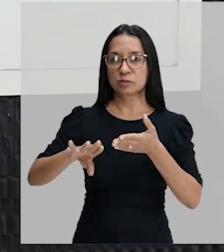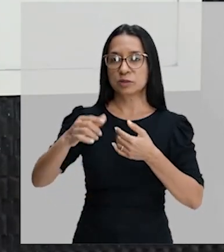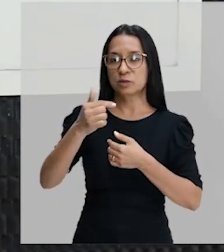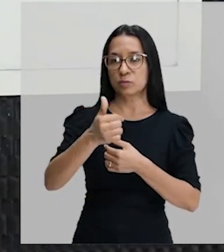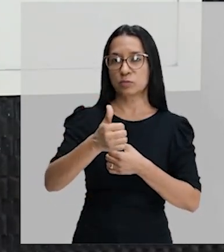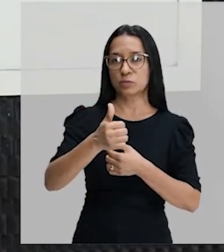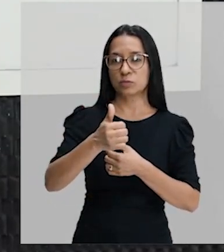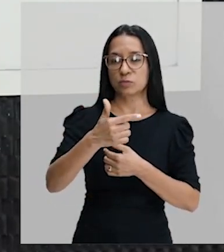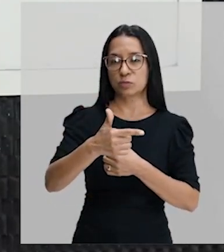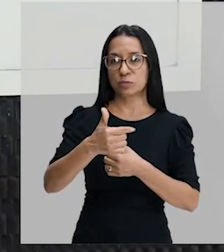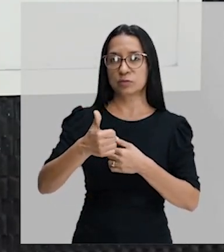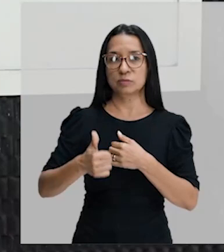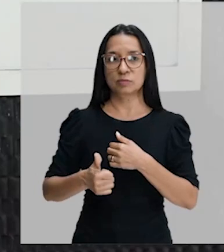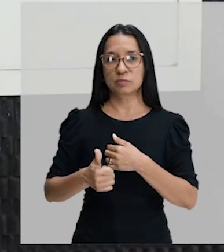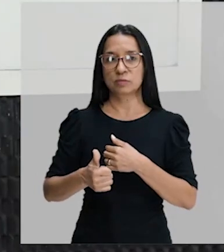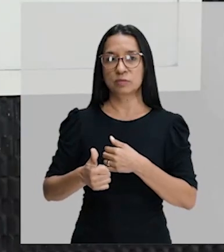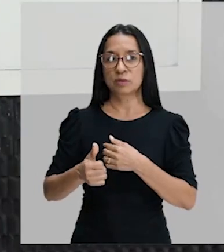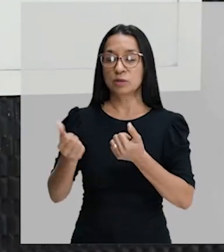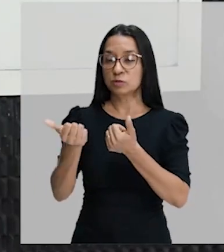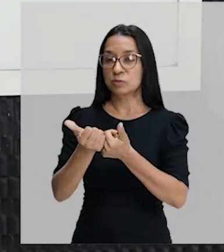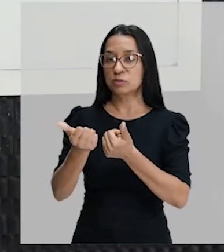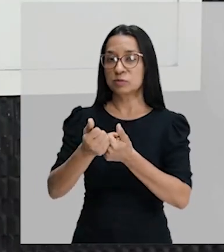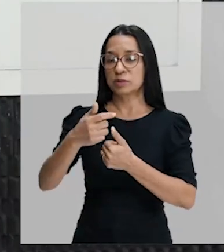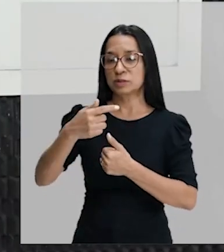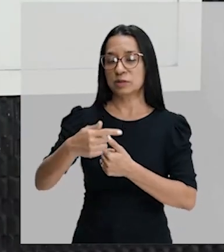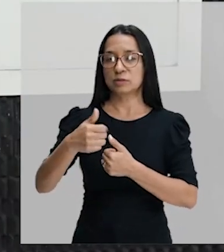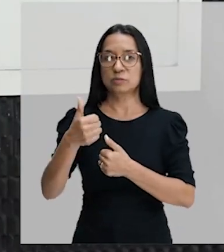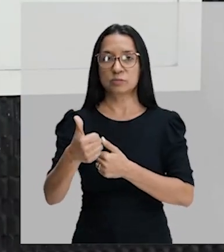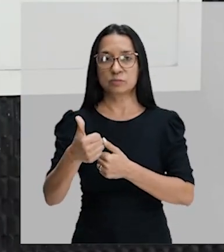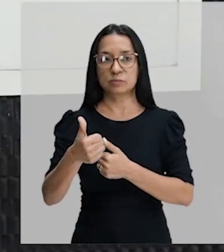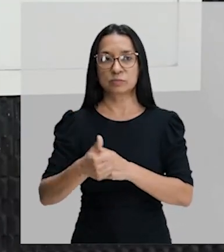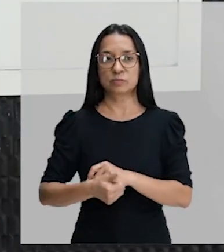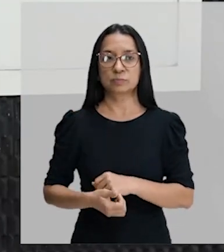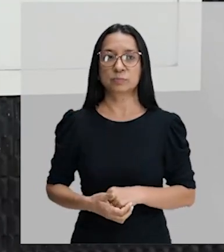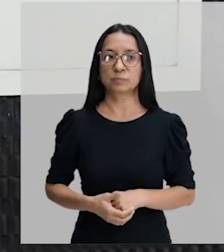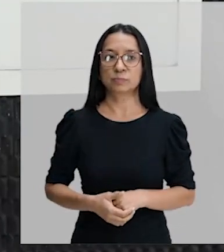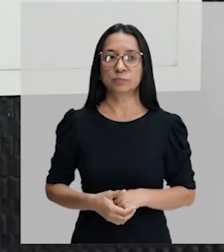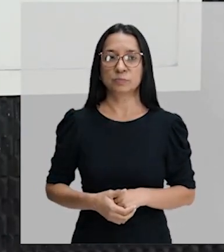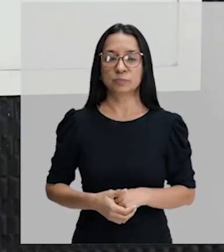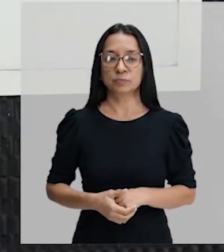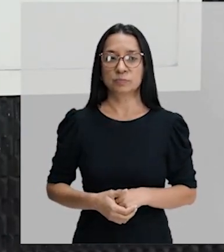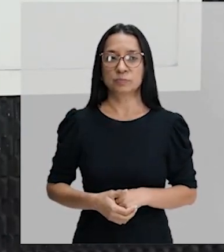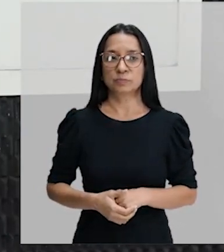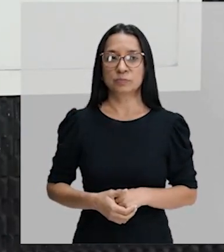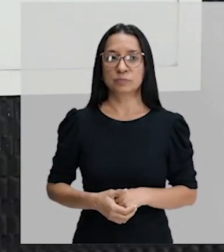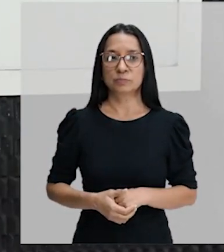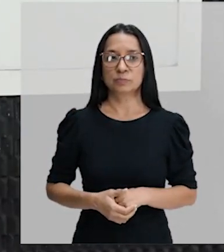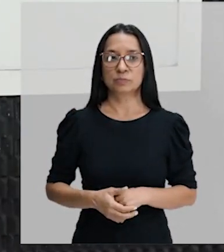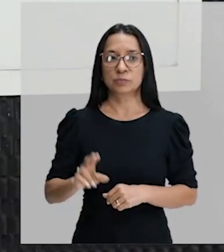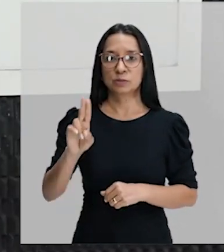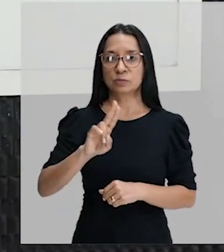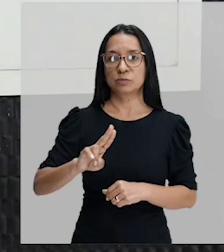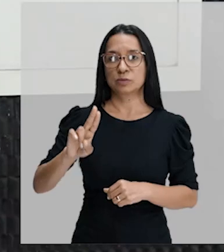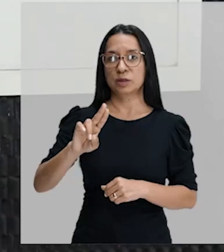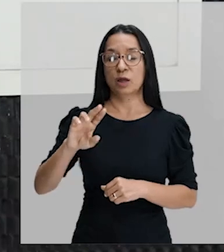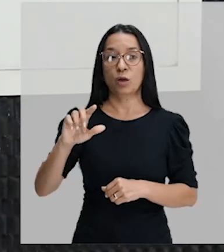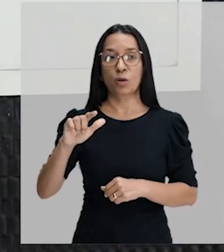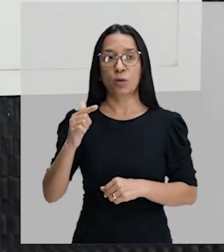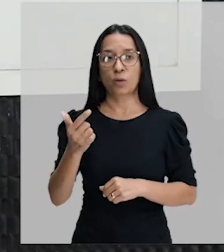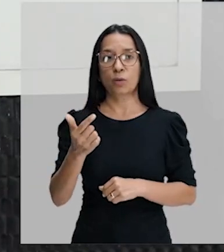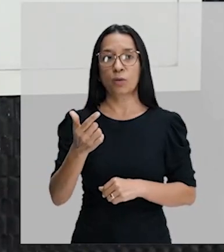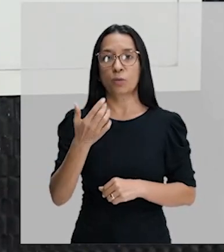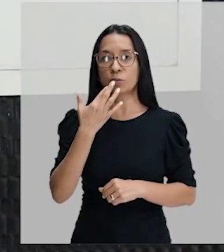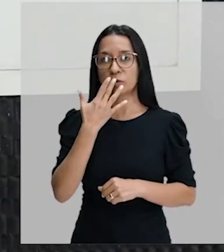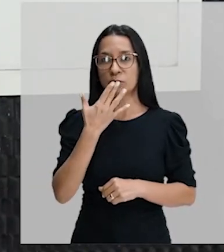e 1 e vou entrar quem? O 7 e 1. Tá? Até colocar aqui de outra cor para você visualizar. 7 e